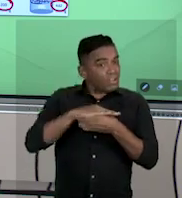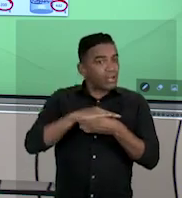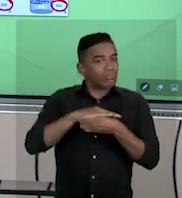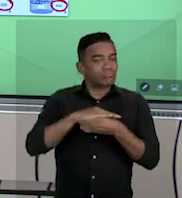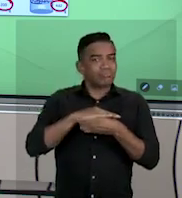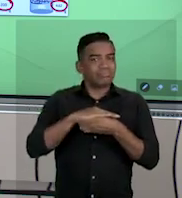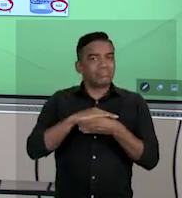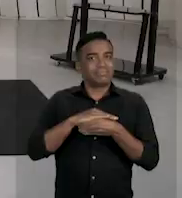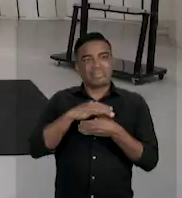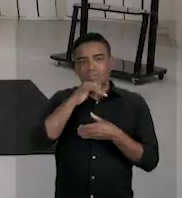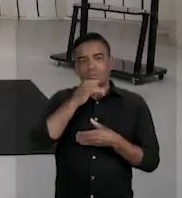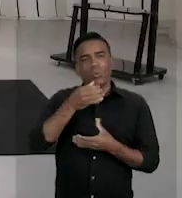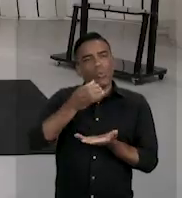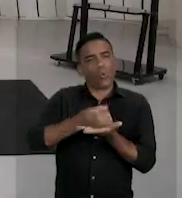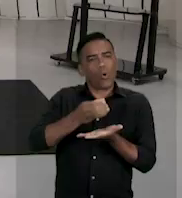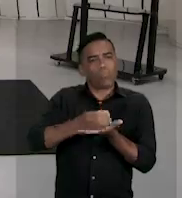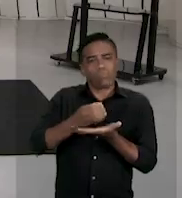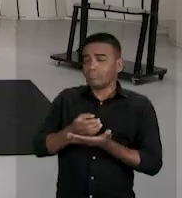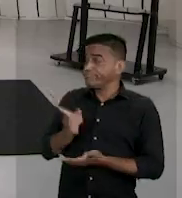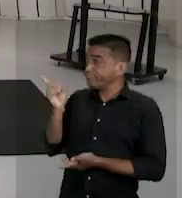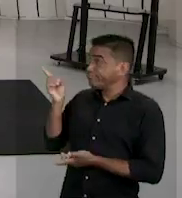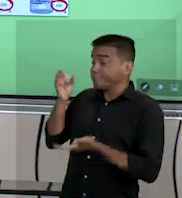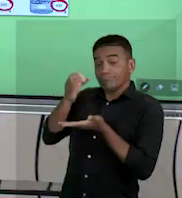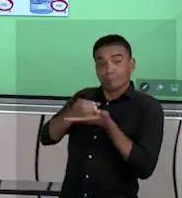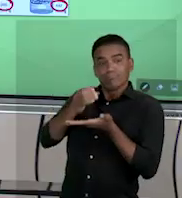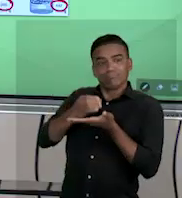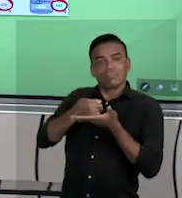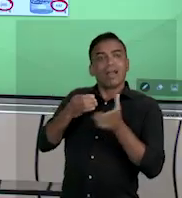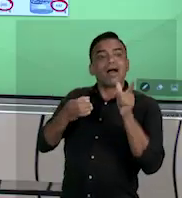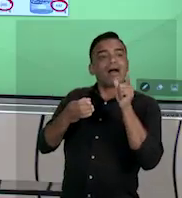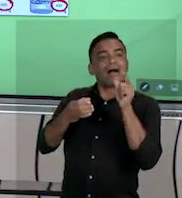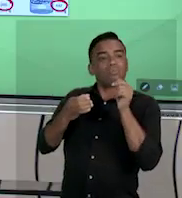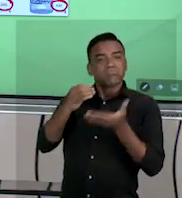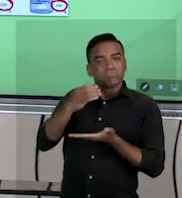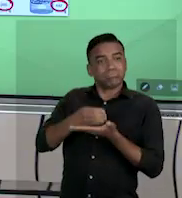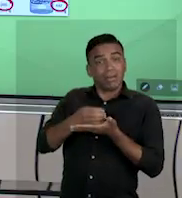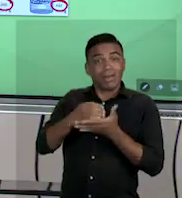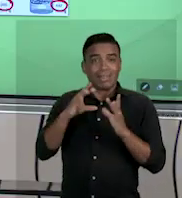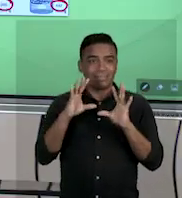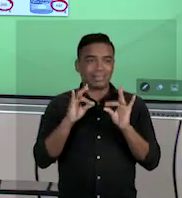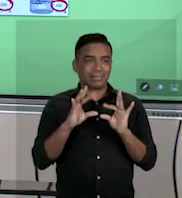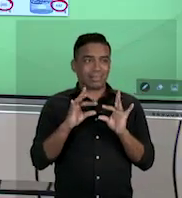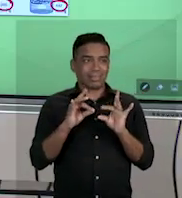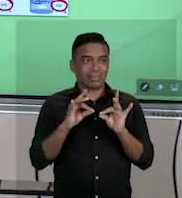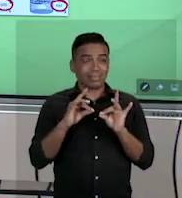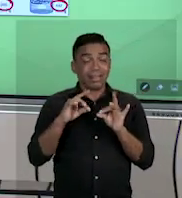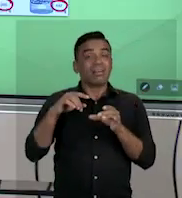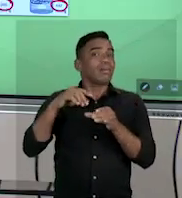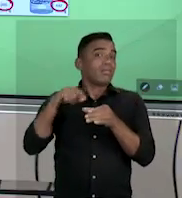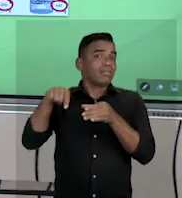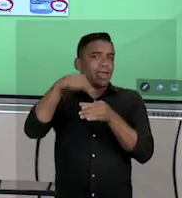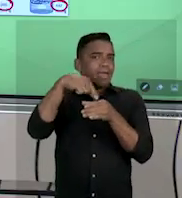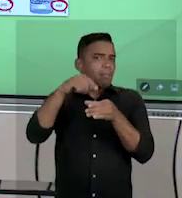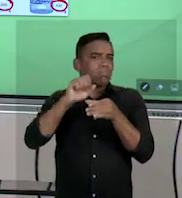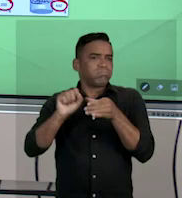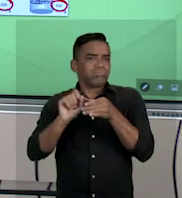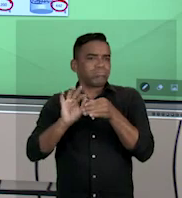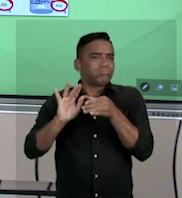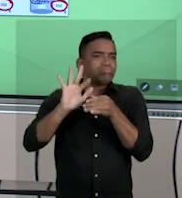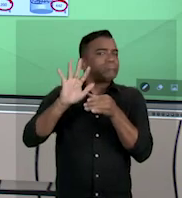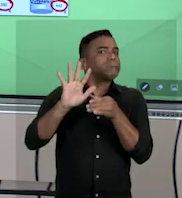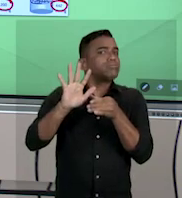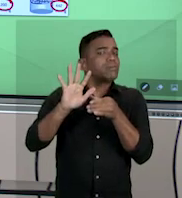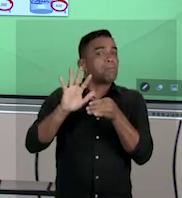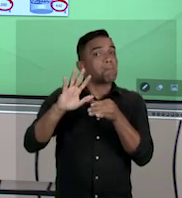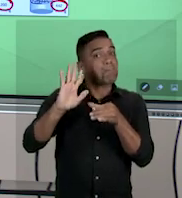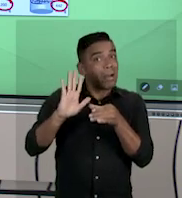tenho, por exemplo, esse copo de água aqui na minha mão, ele tem uma parte líquida e aqui também com o tempo vai ter esse vapor de água.